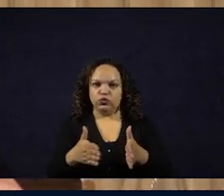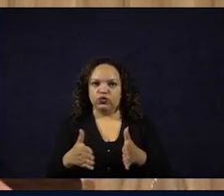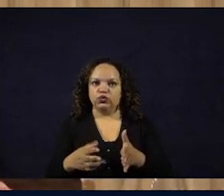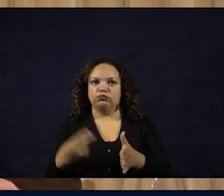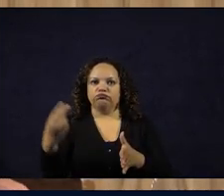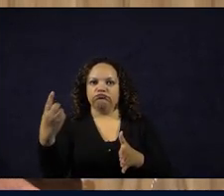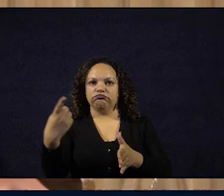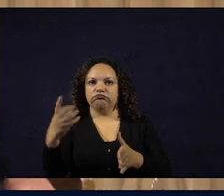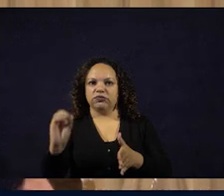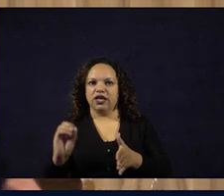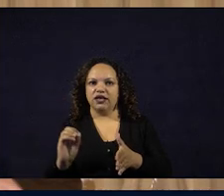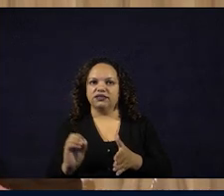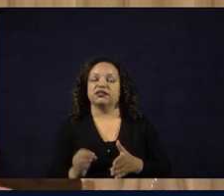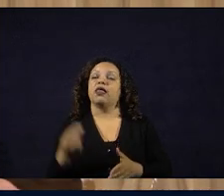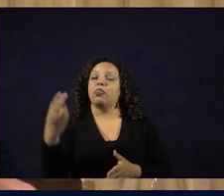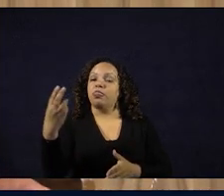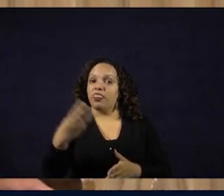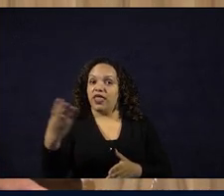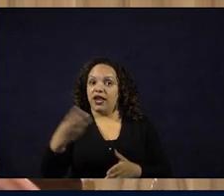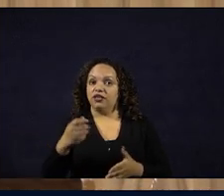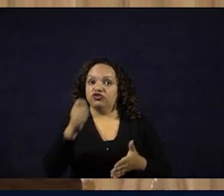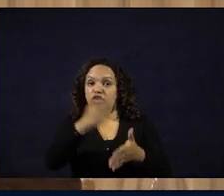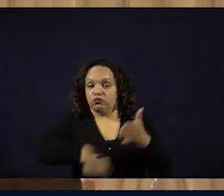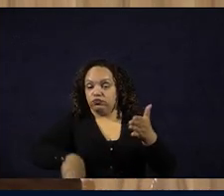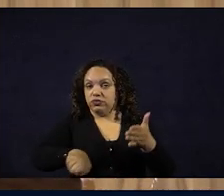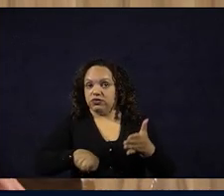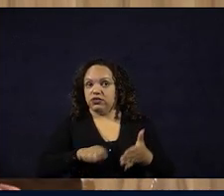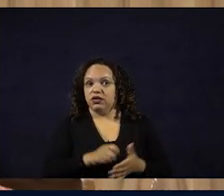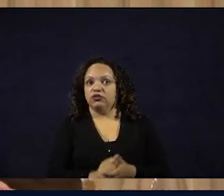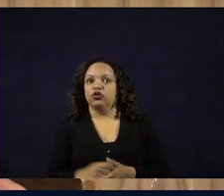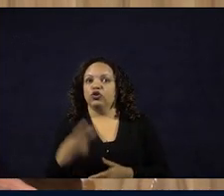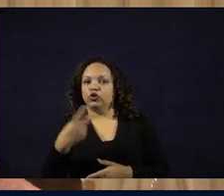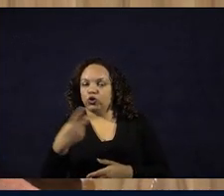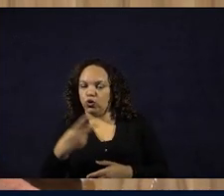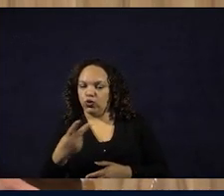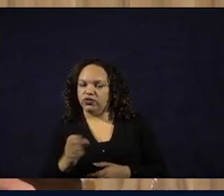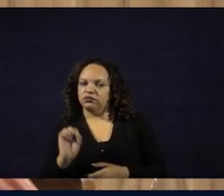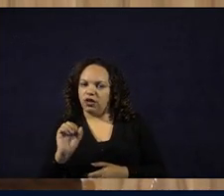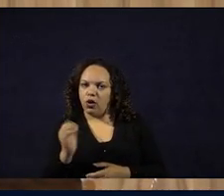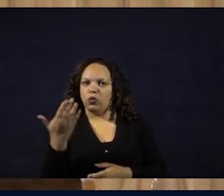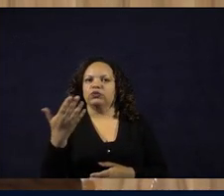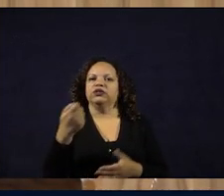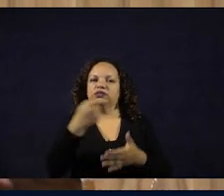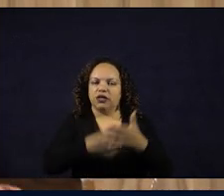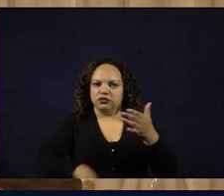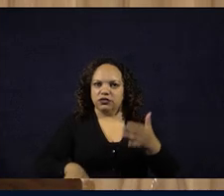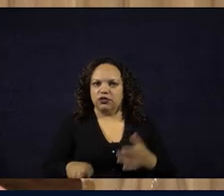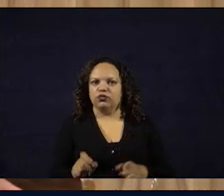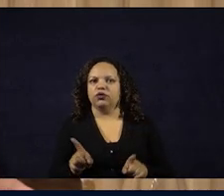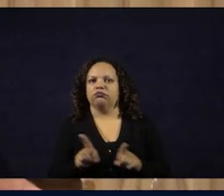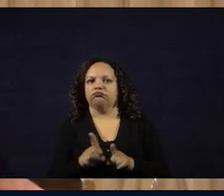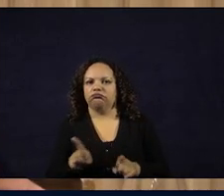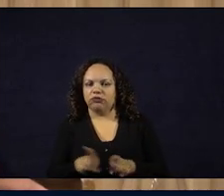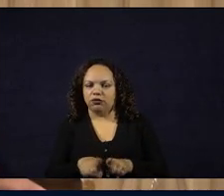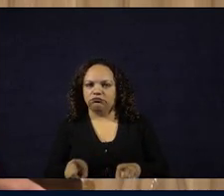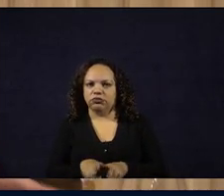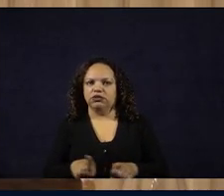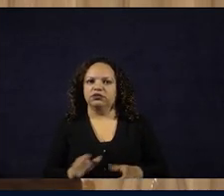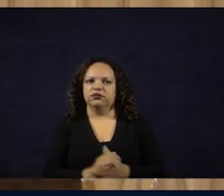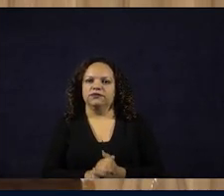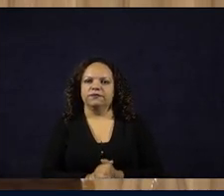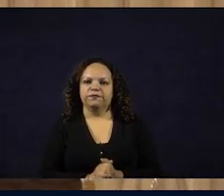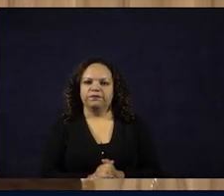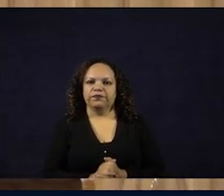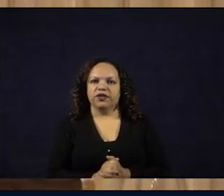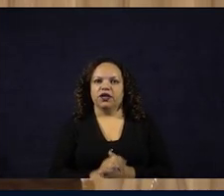3 deles já assinados, inclusive, 2 em vias de assinatura aí para os próximos meses.